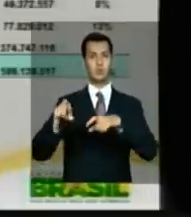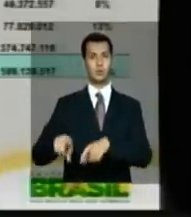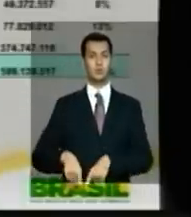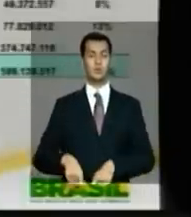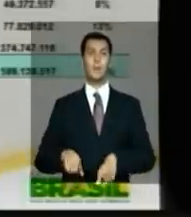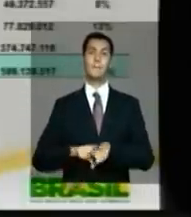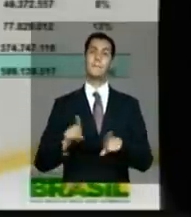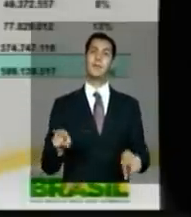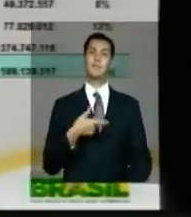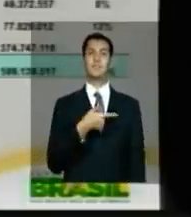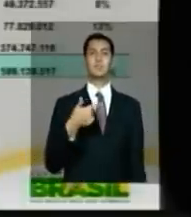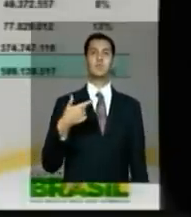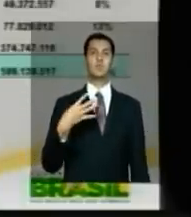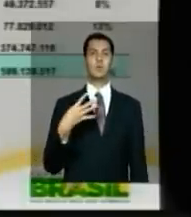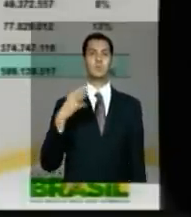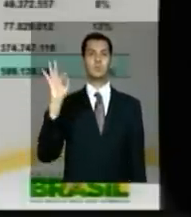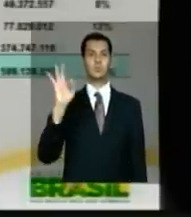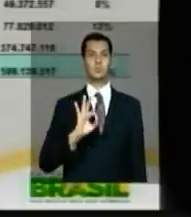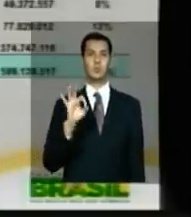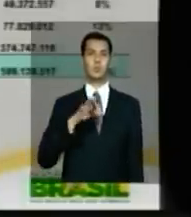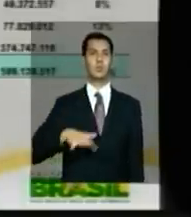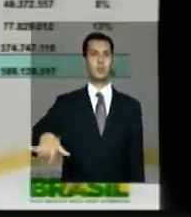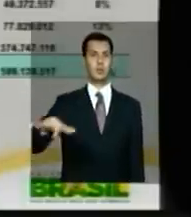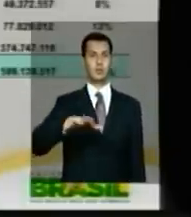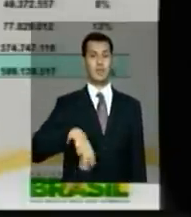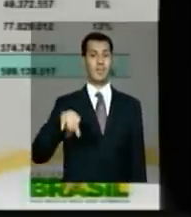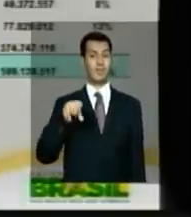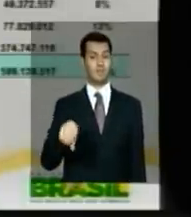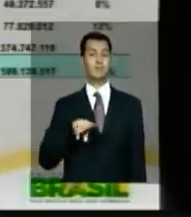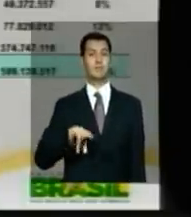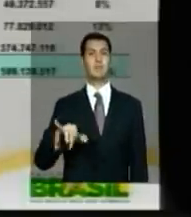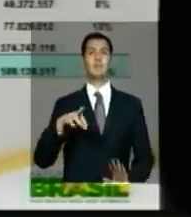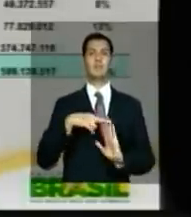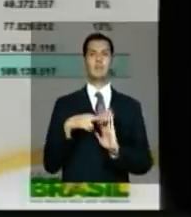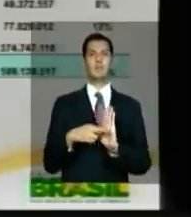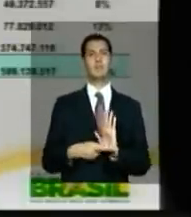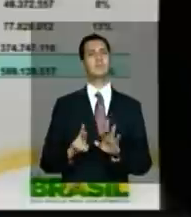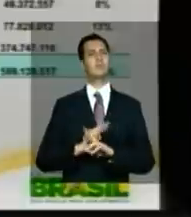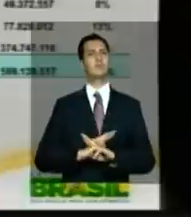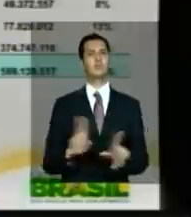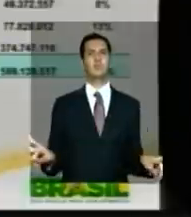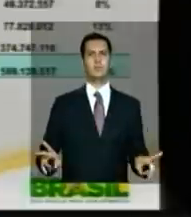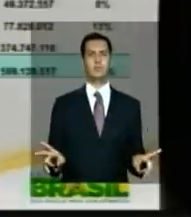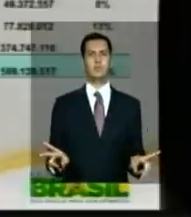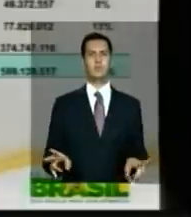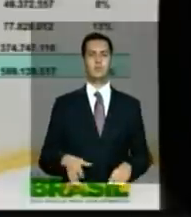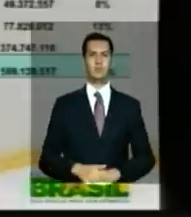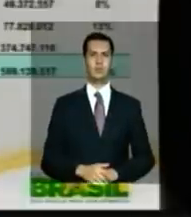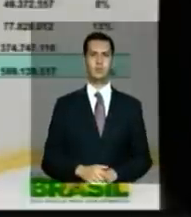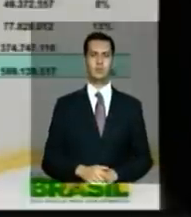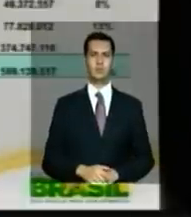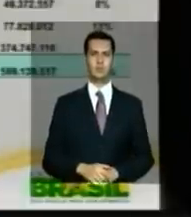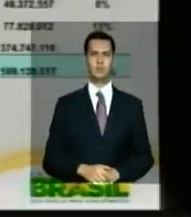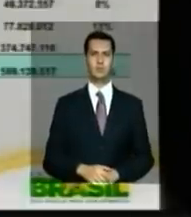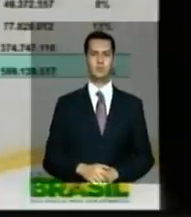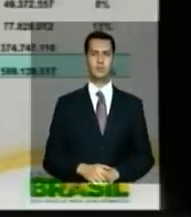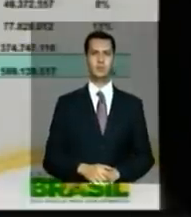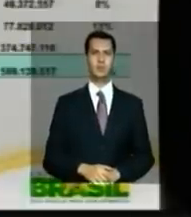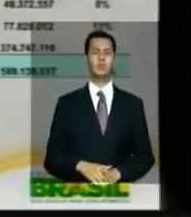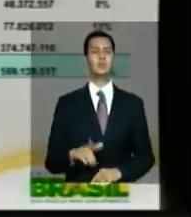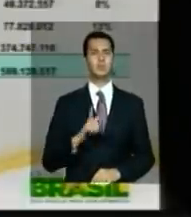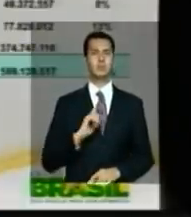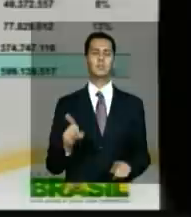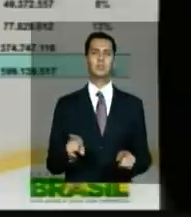24% da área estes terão regras diferenciadas né é bastante conhecido o princípio de